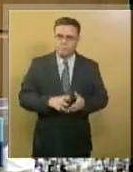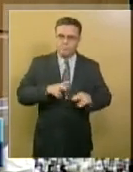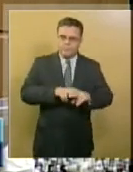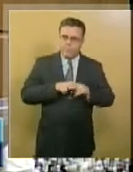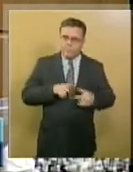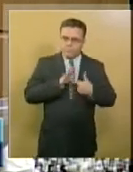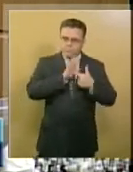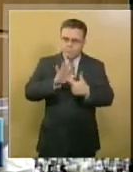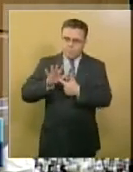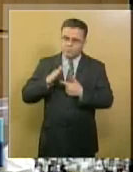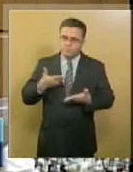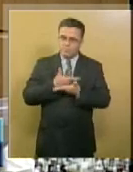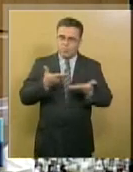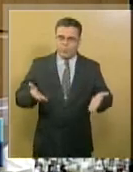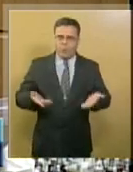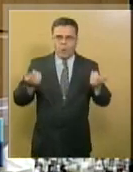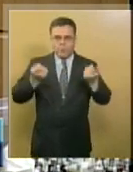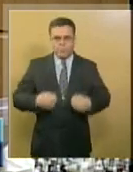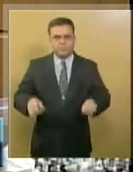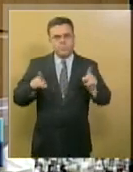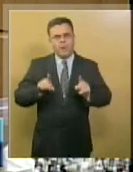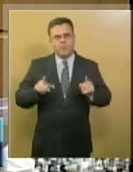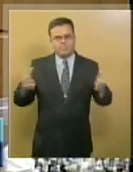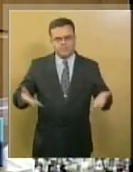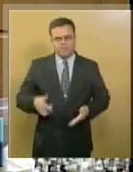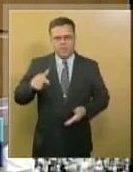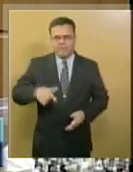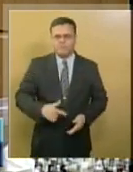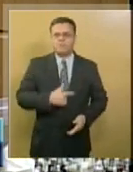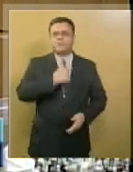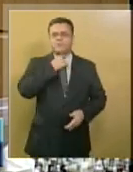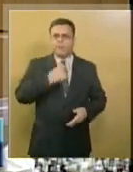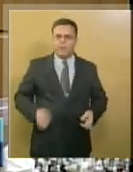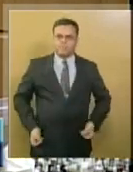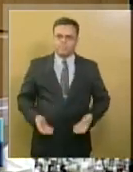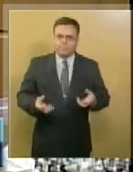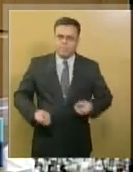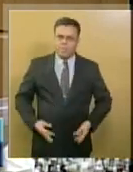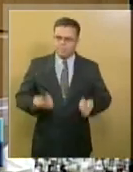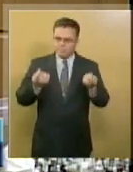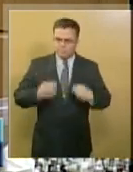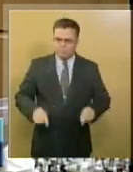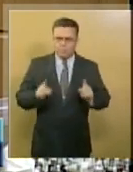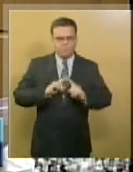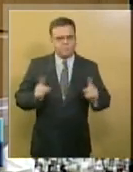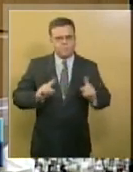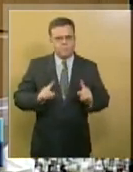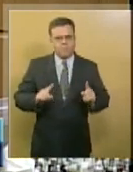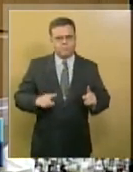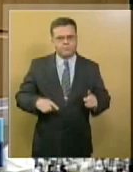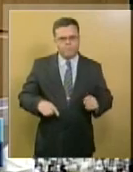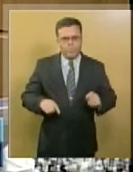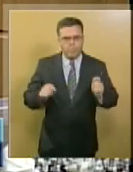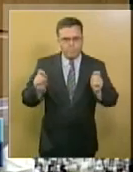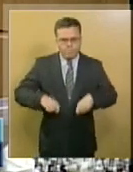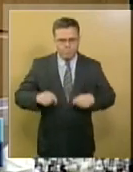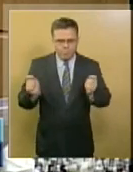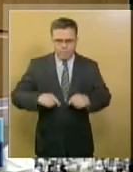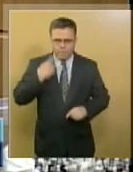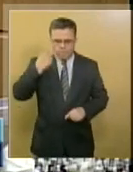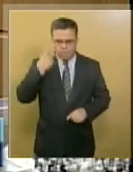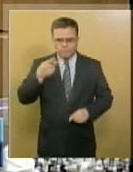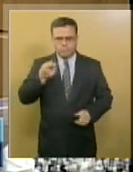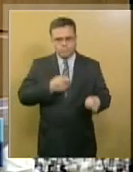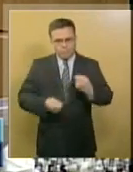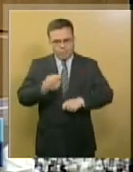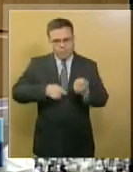mostrando aos senhores é que não há necessidade, nesse momento de crise, de se meter a mão no cofre público. vontade política,